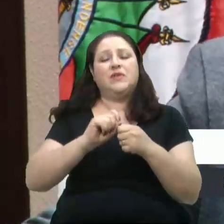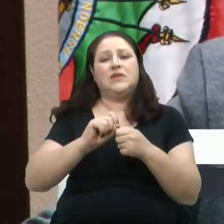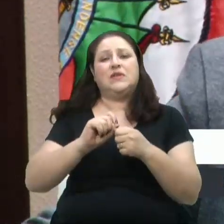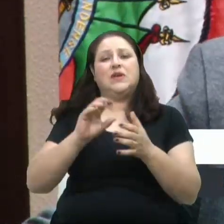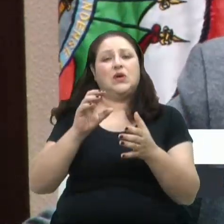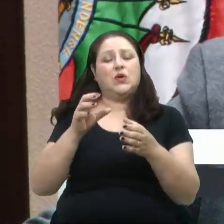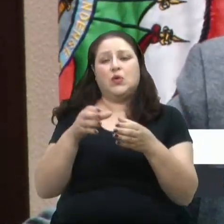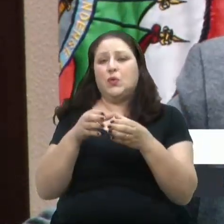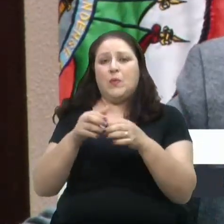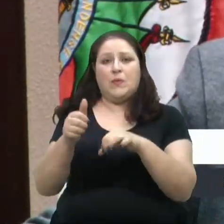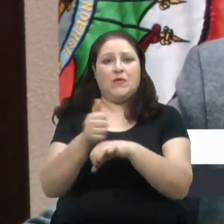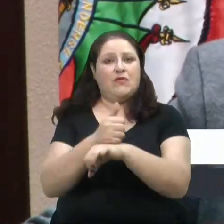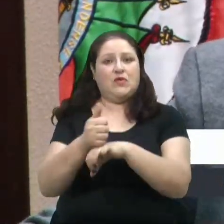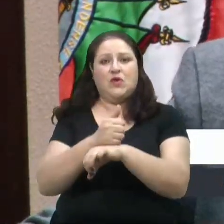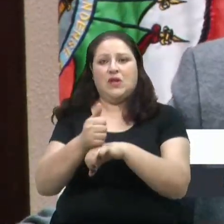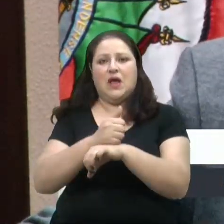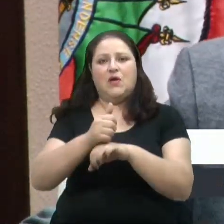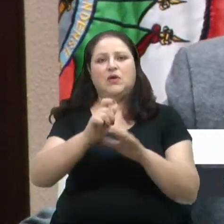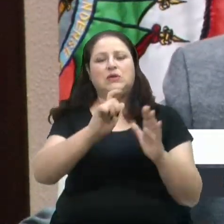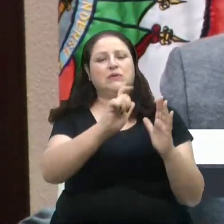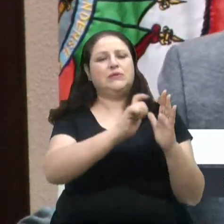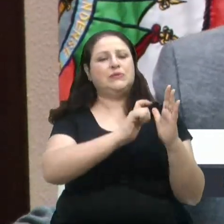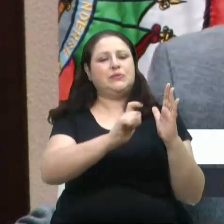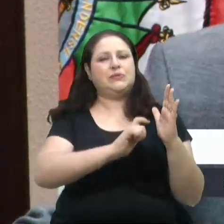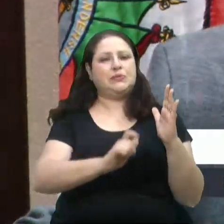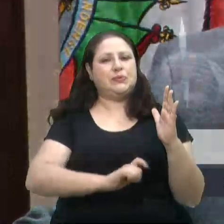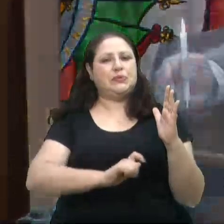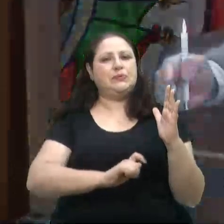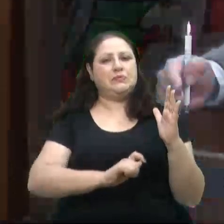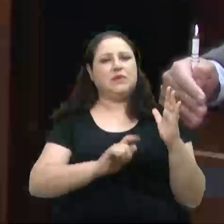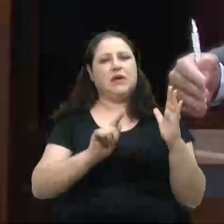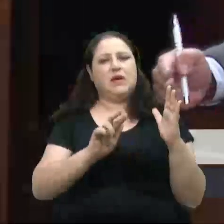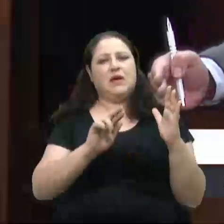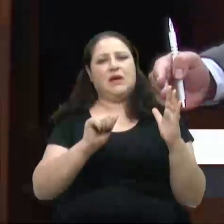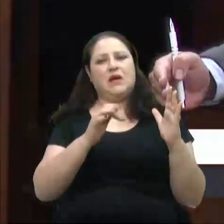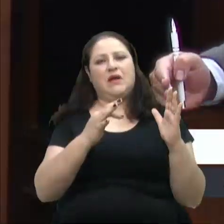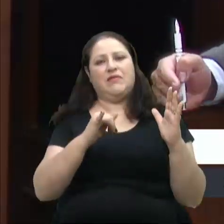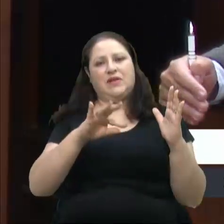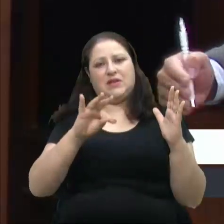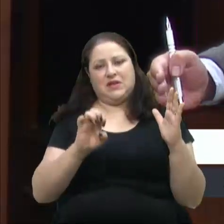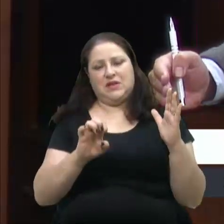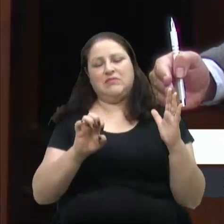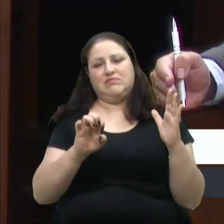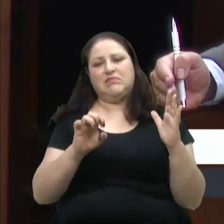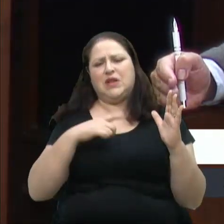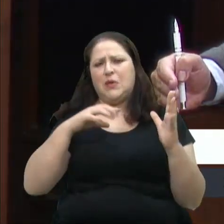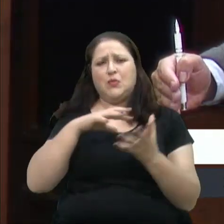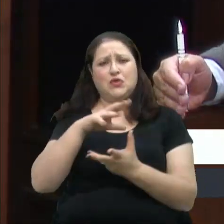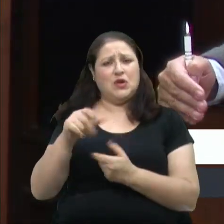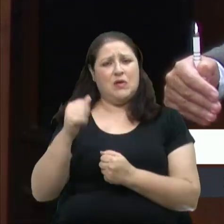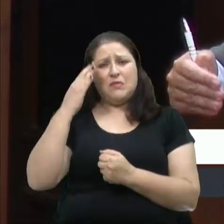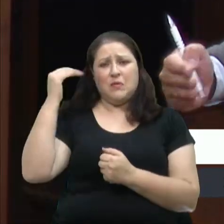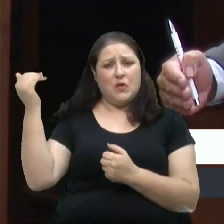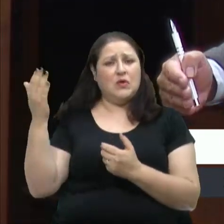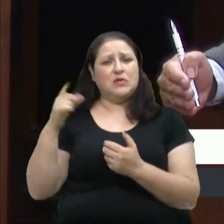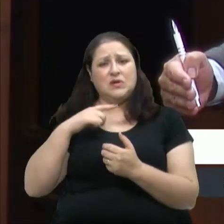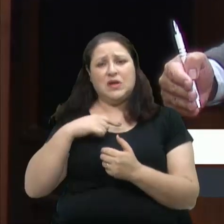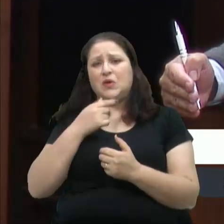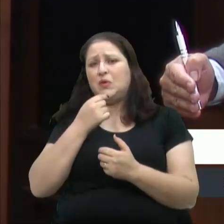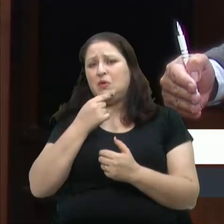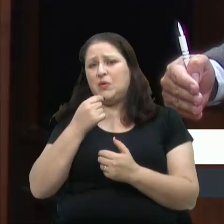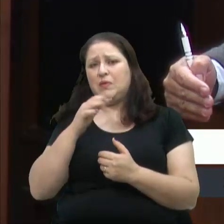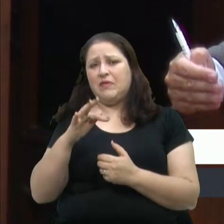que são pessoas assim que estão em até em nível Mundial como Fábio panoni por exemplo porque é um grande grafiteiro teve um